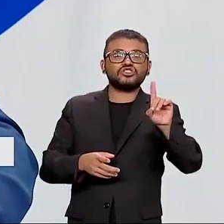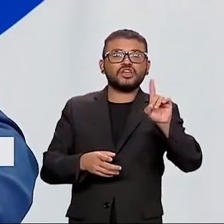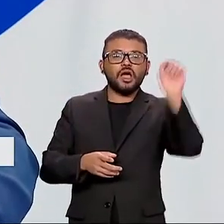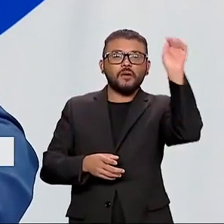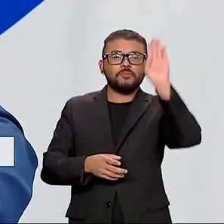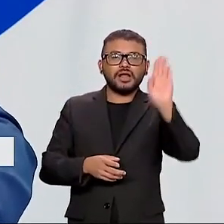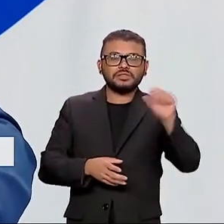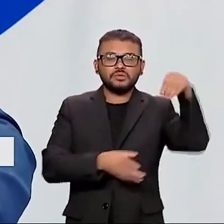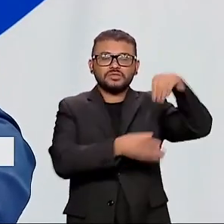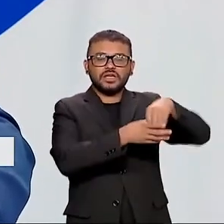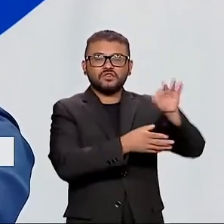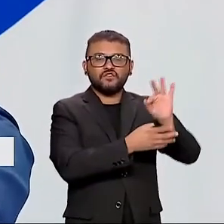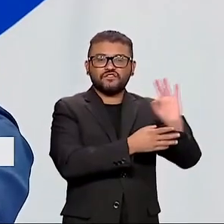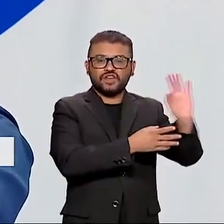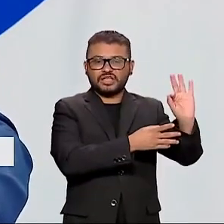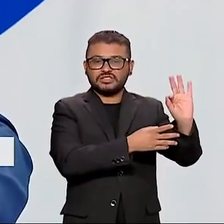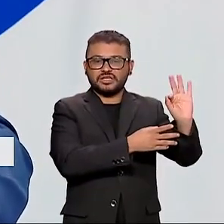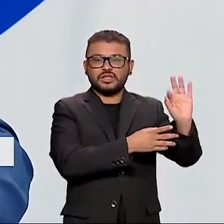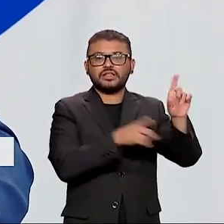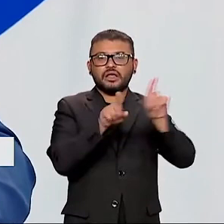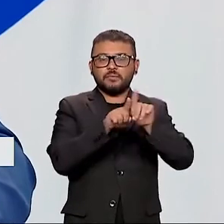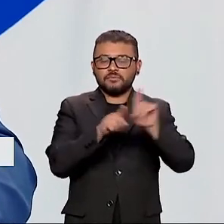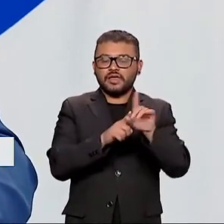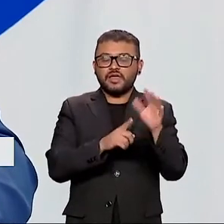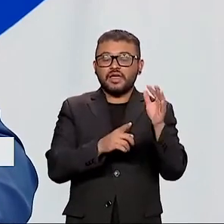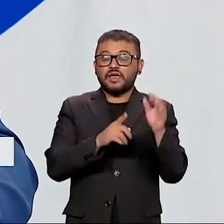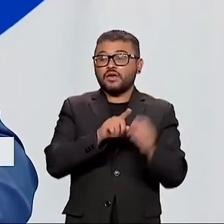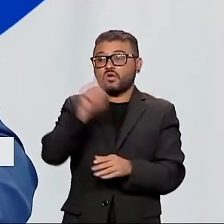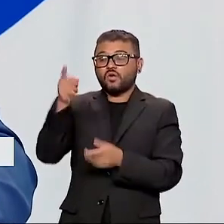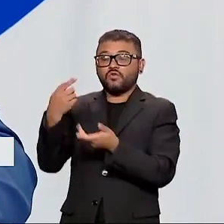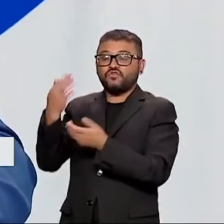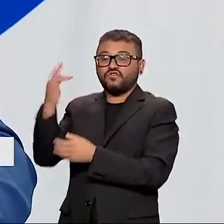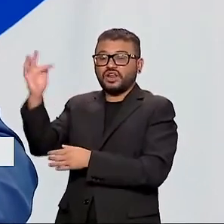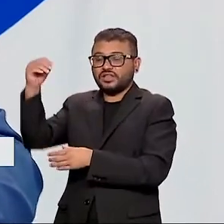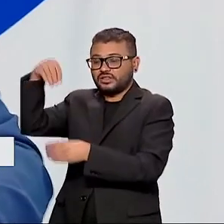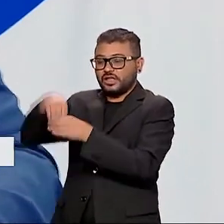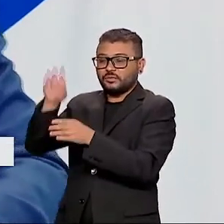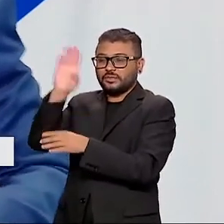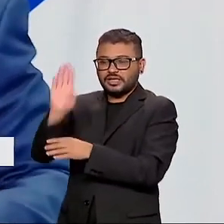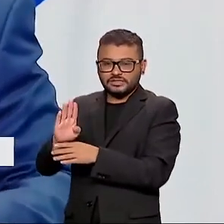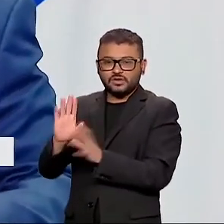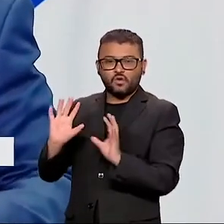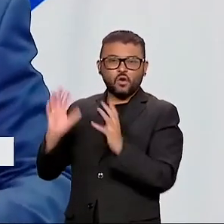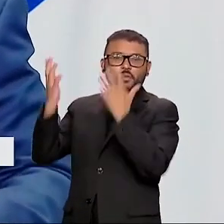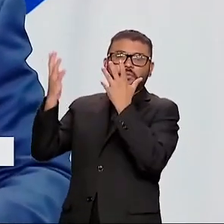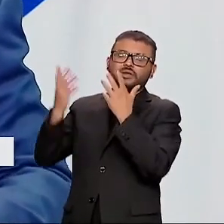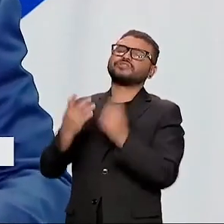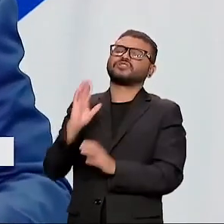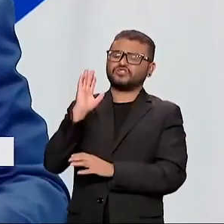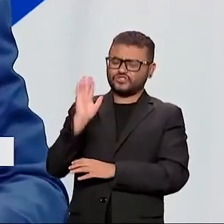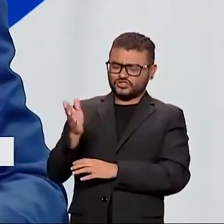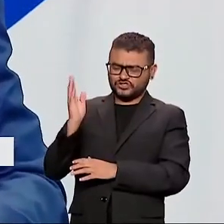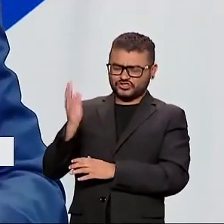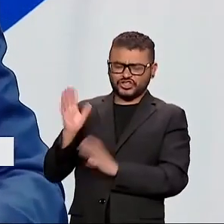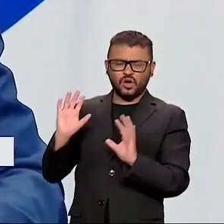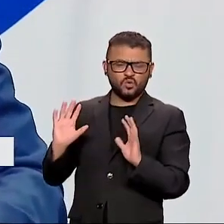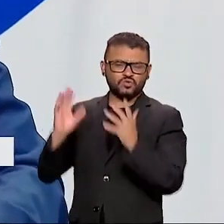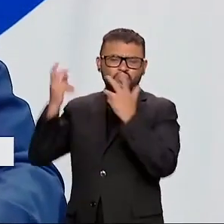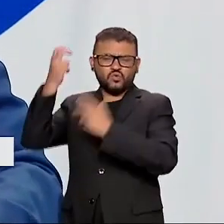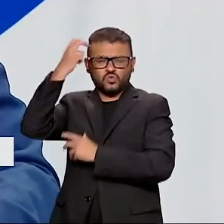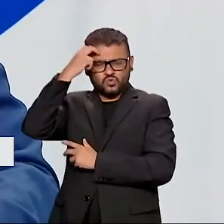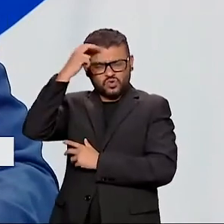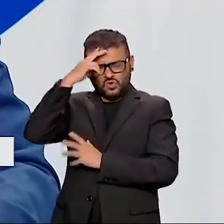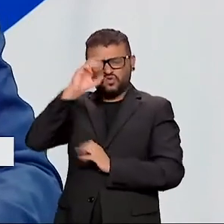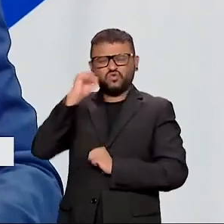do Brasil na França e do Dia da França no Brasil. Isso existia, era um evento cultural